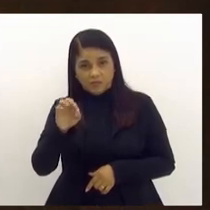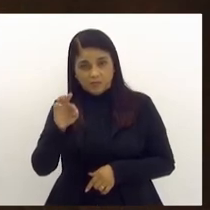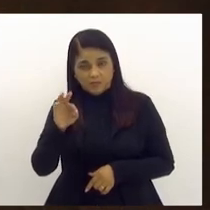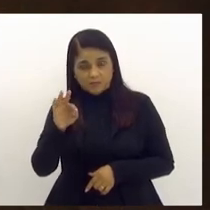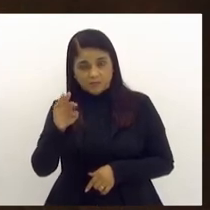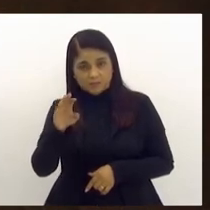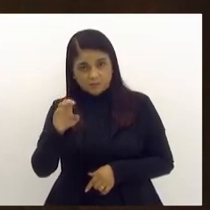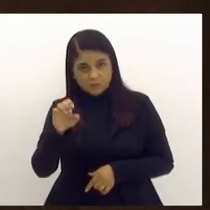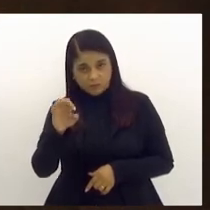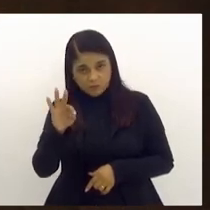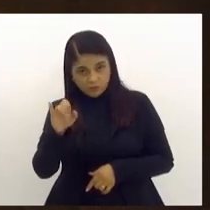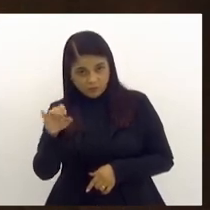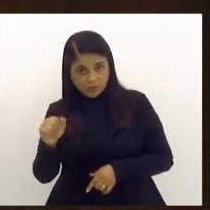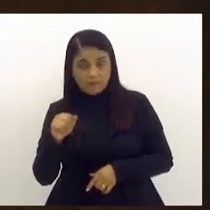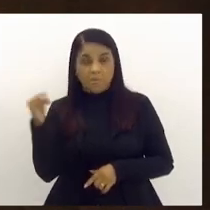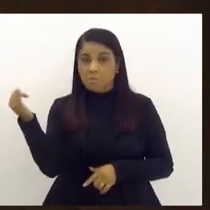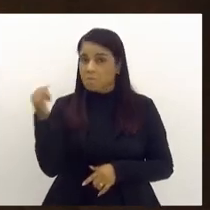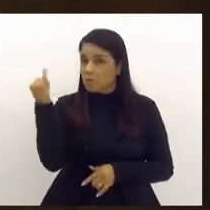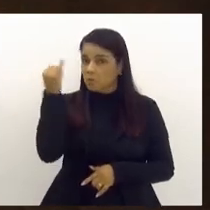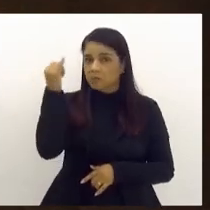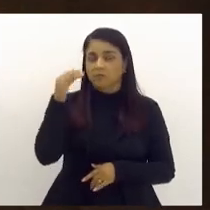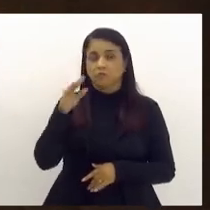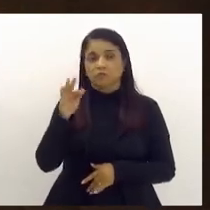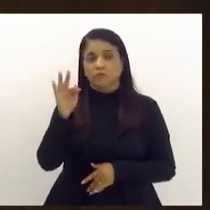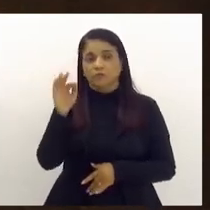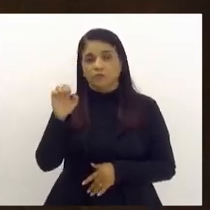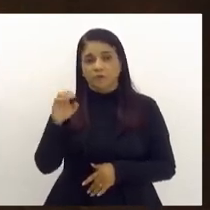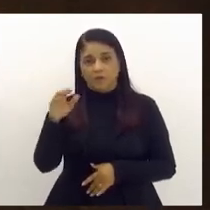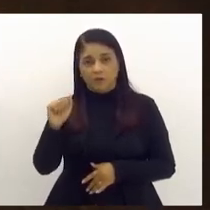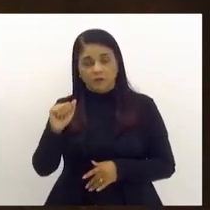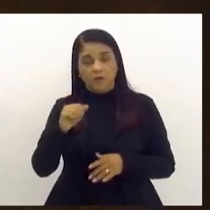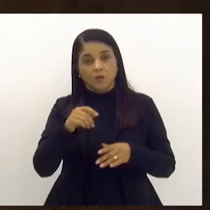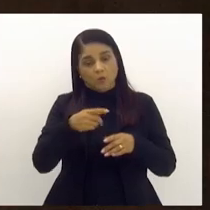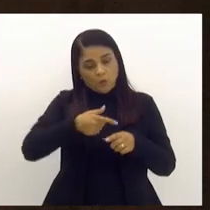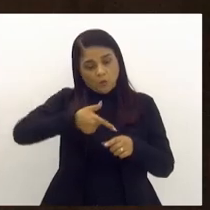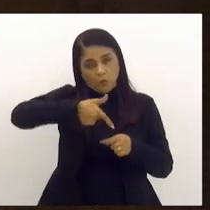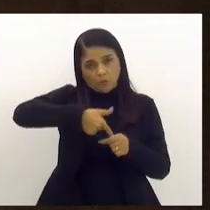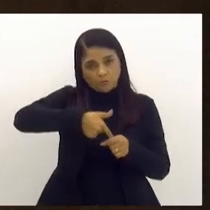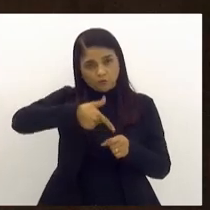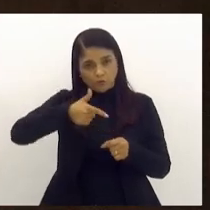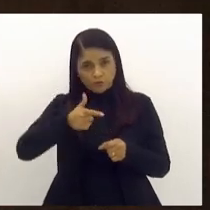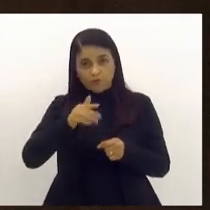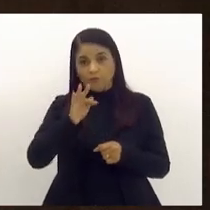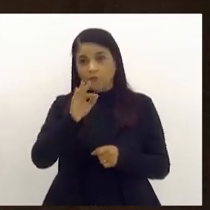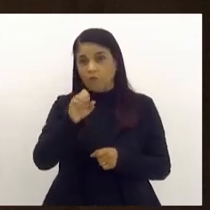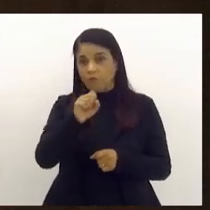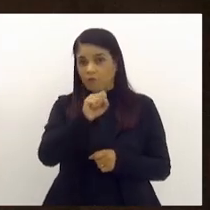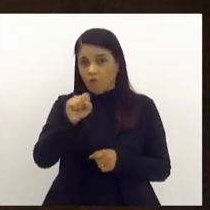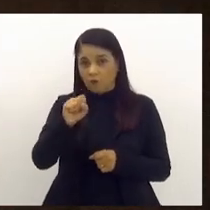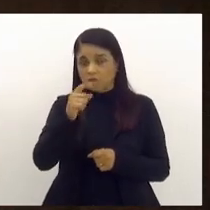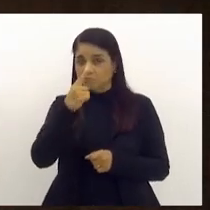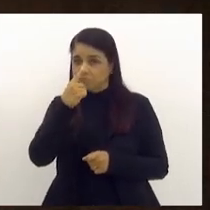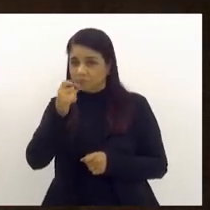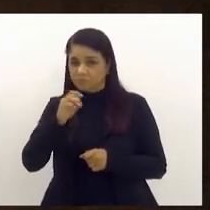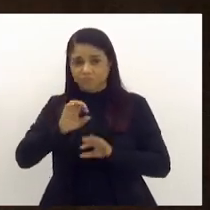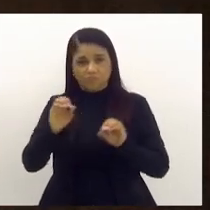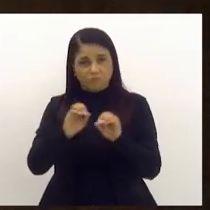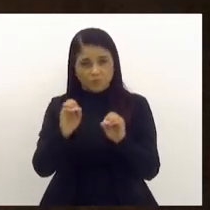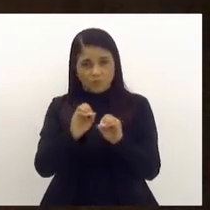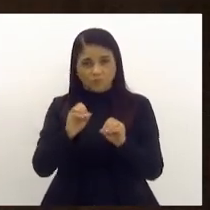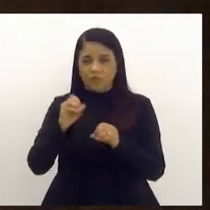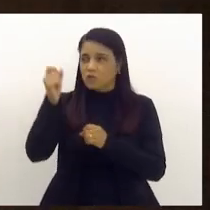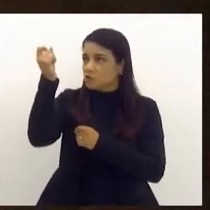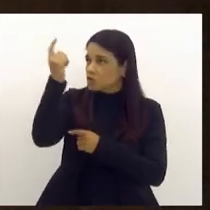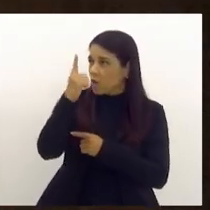FECAM, sair do combustível fóssil para o combustível não poluente, tipo